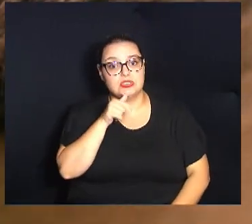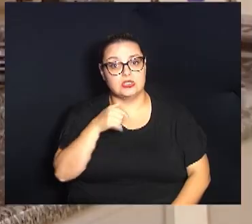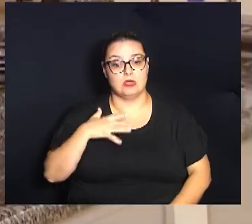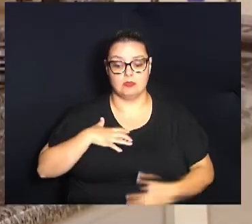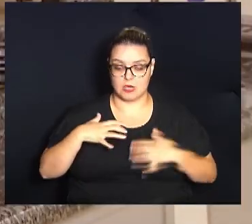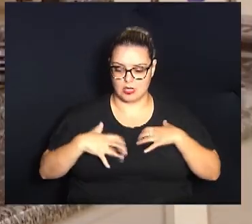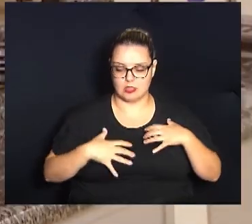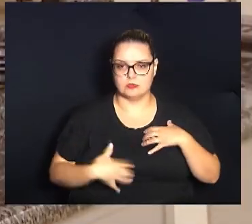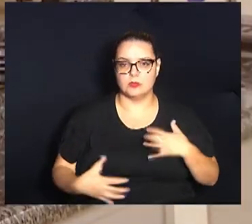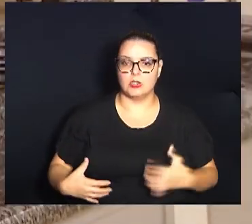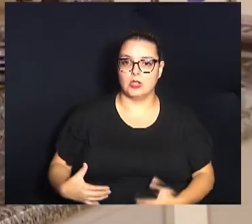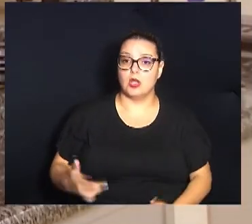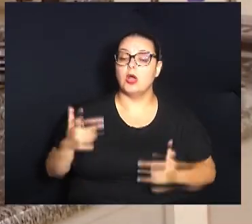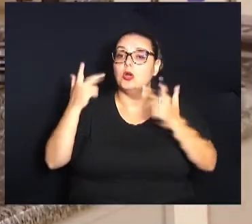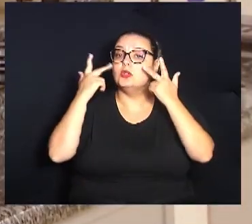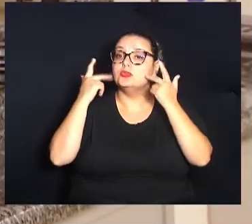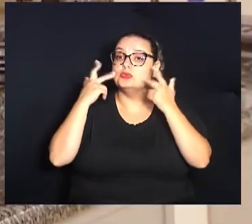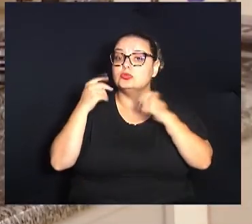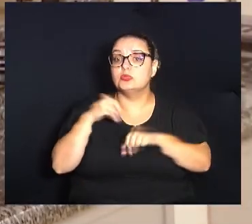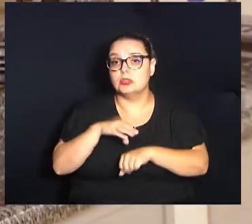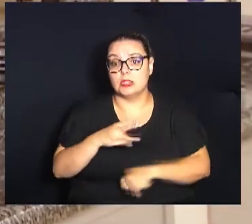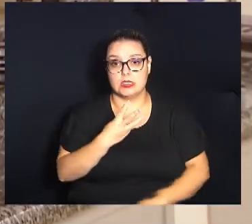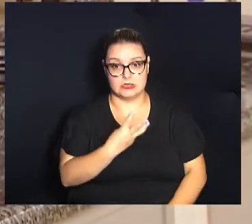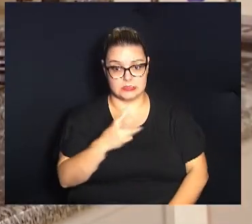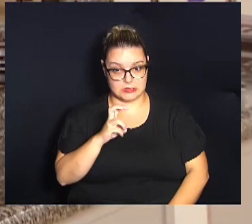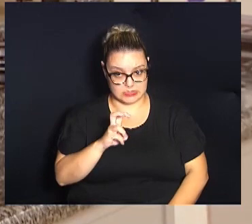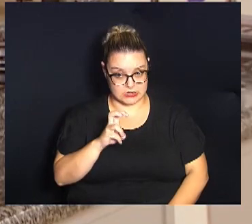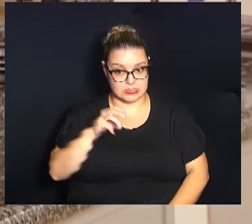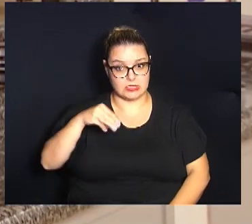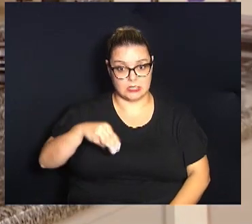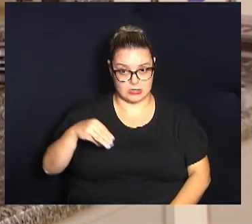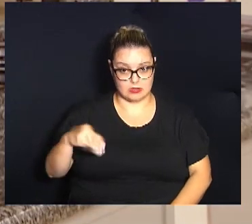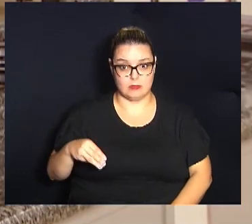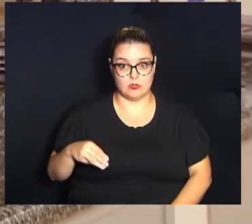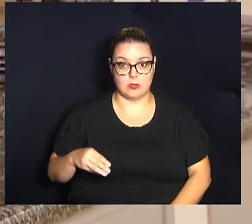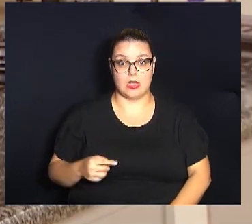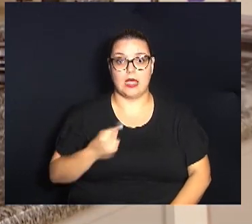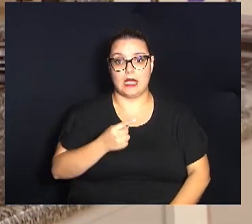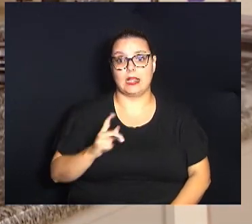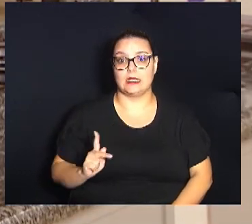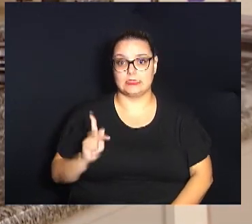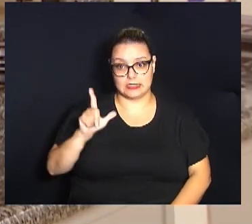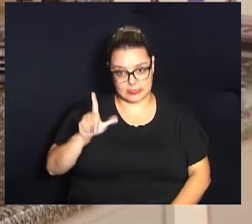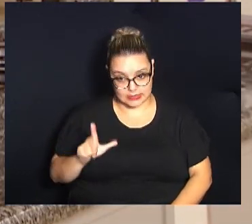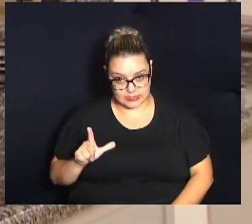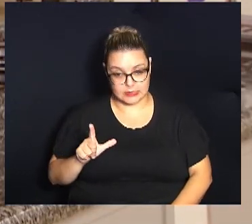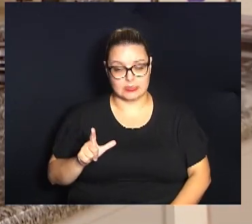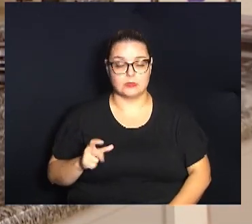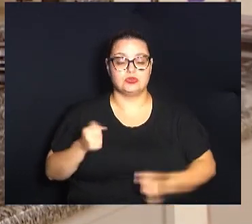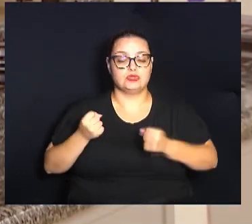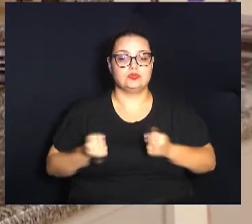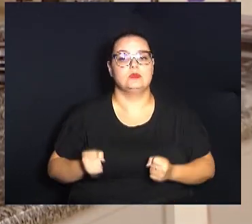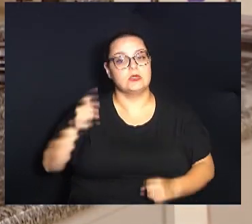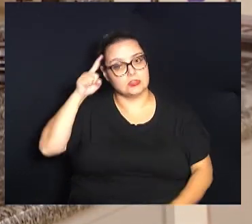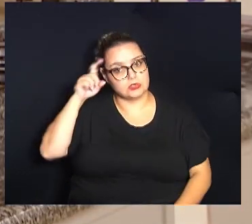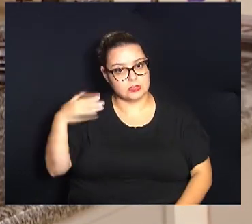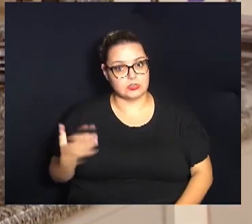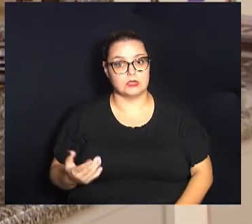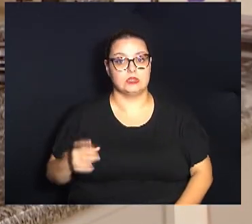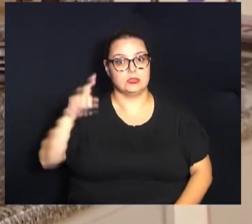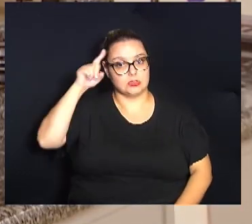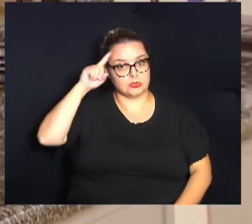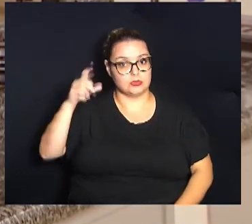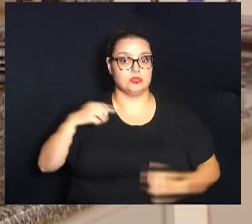biotipo. Normalmente a gente indica 35 ml por quilo de peso ao dia. E nos dias mais quentes, 50